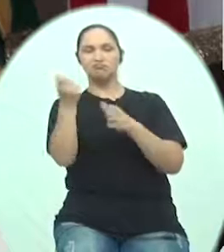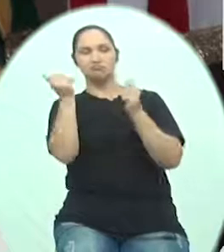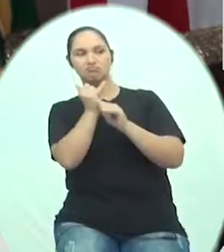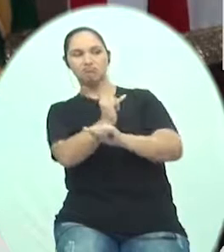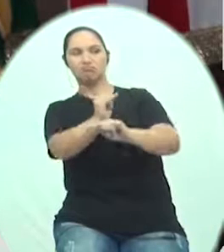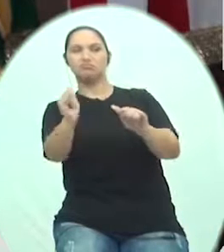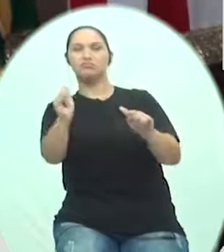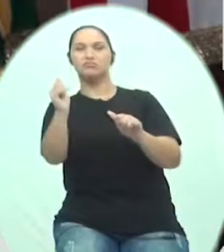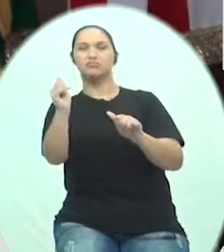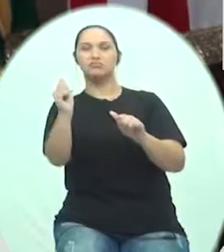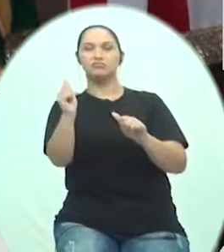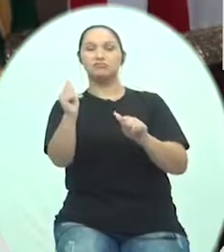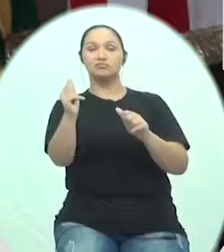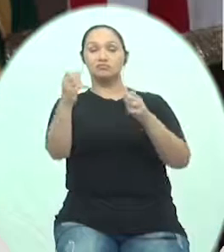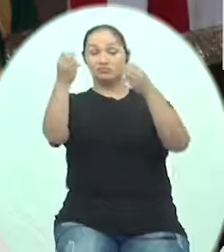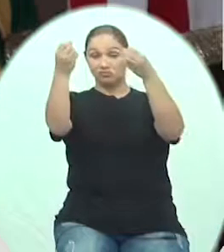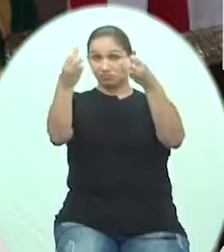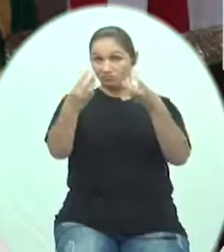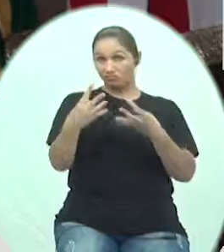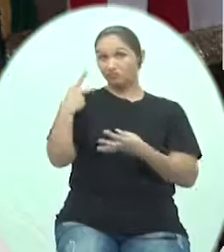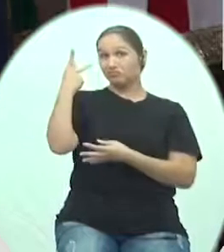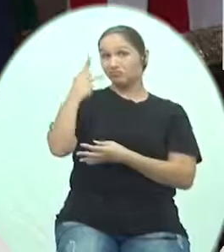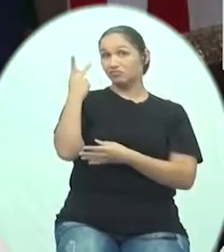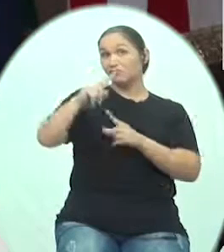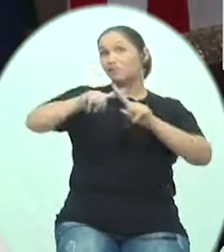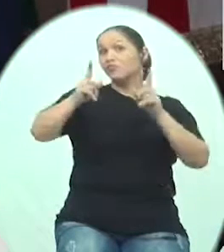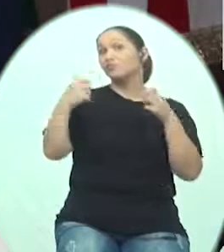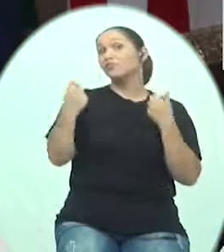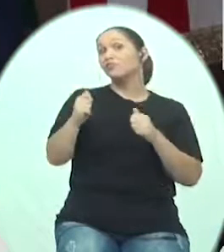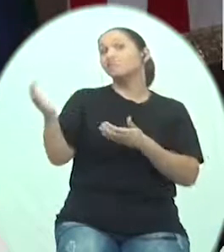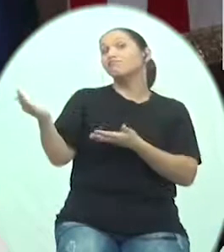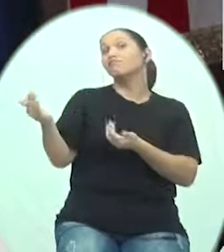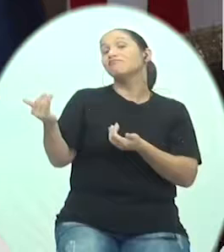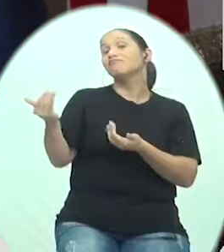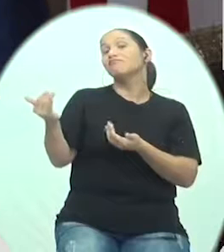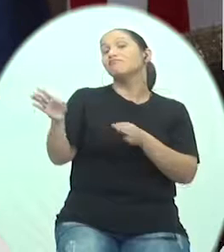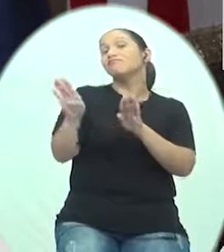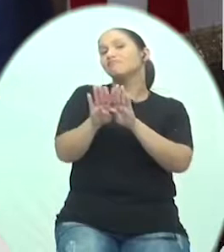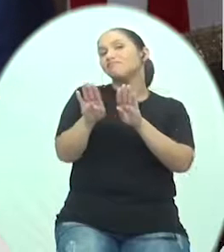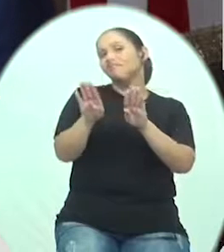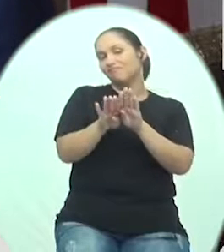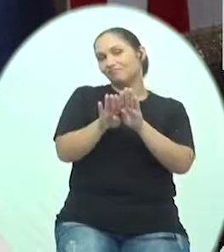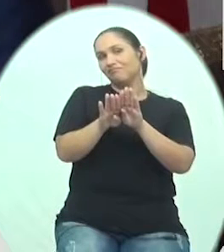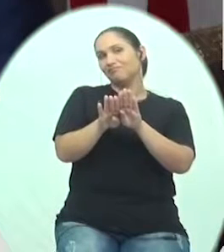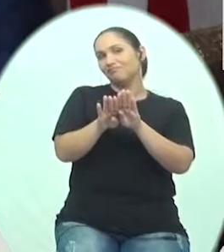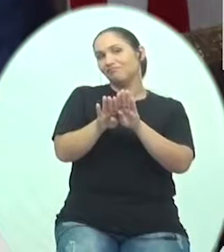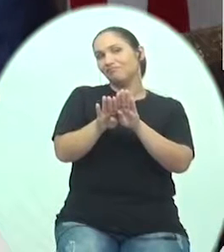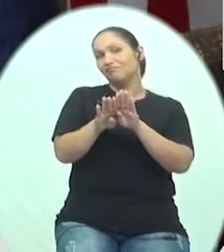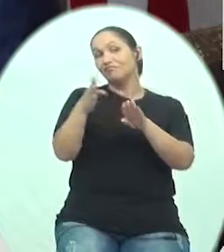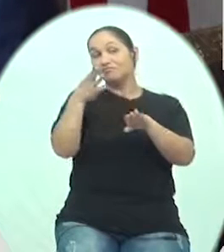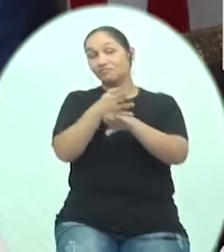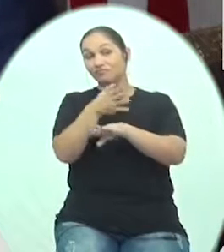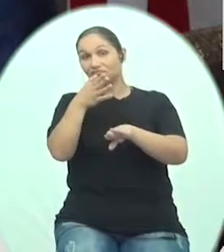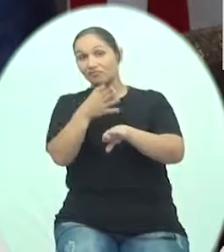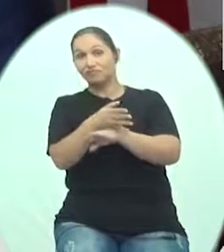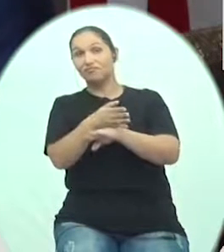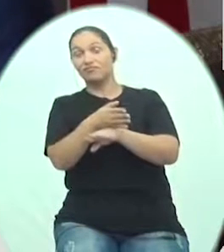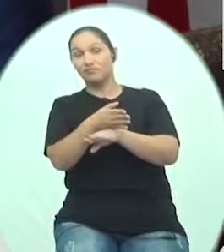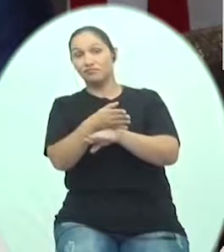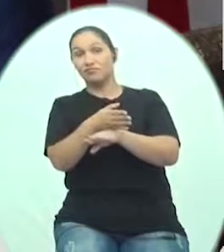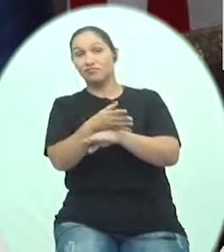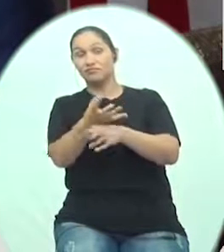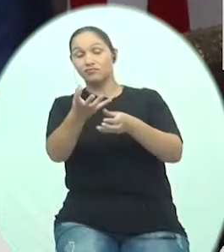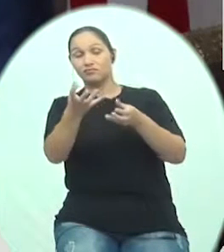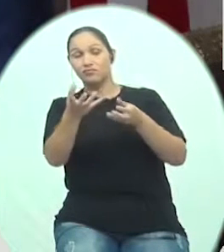nós precisamos dos jovens que eles possam se interessar também nessa nessa esfera pela sua